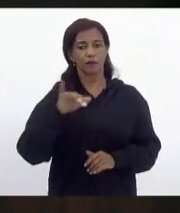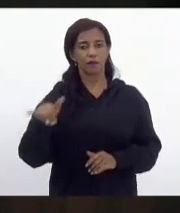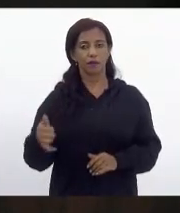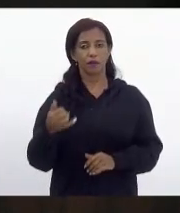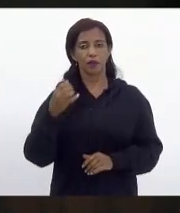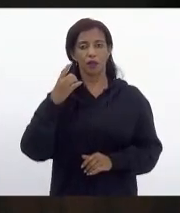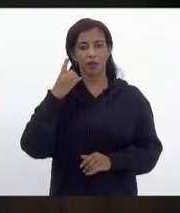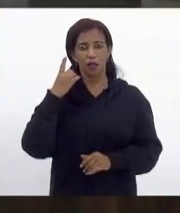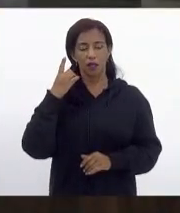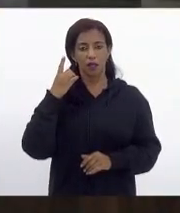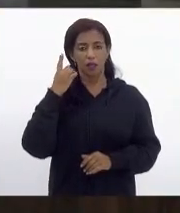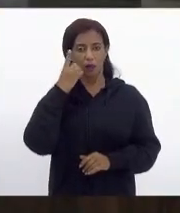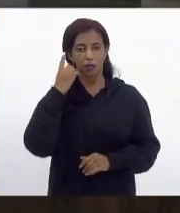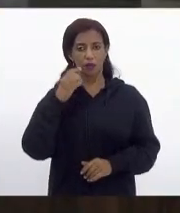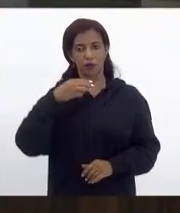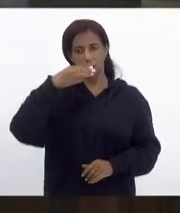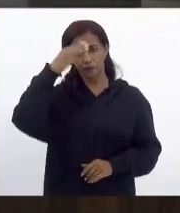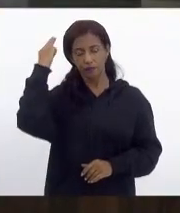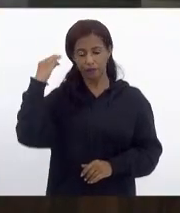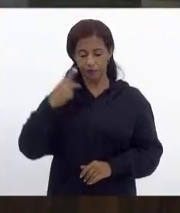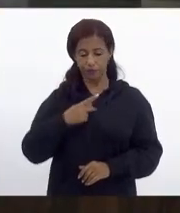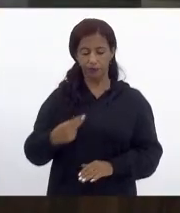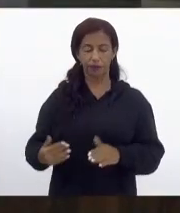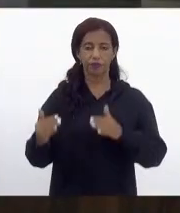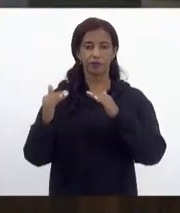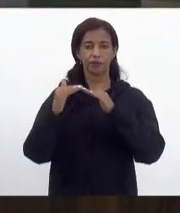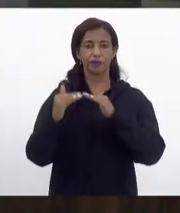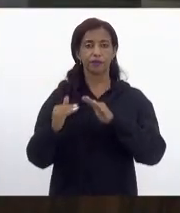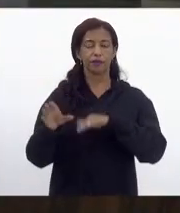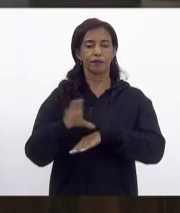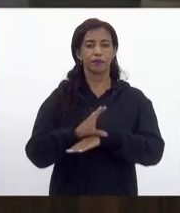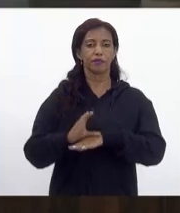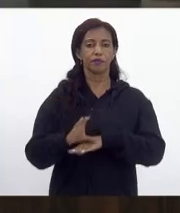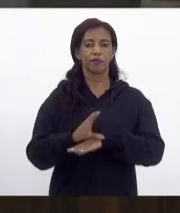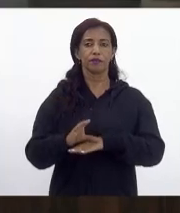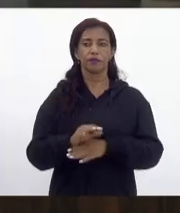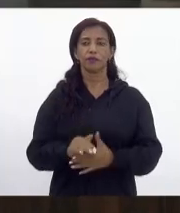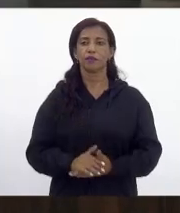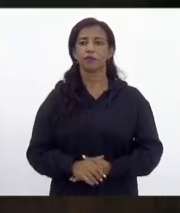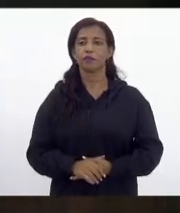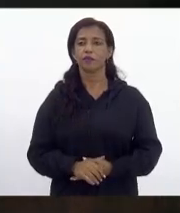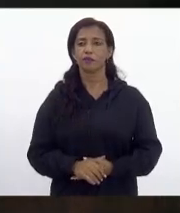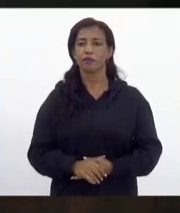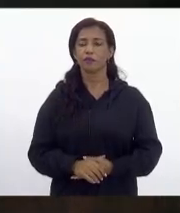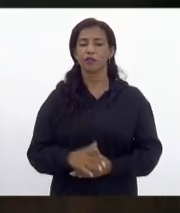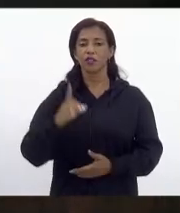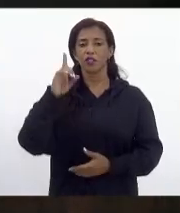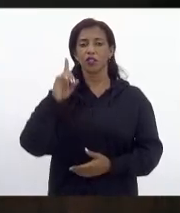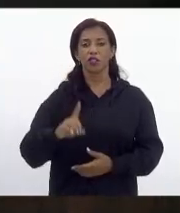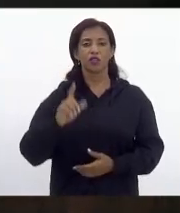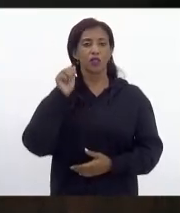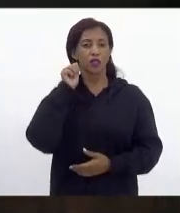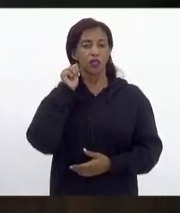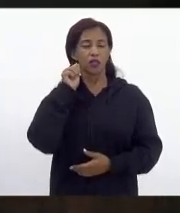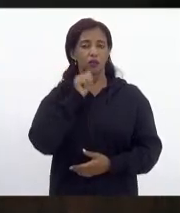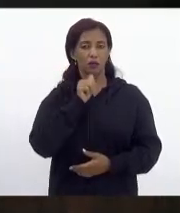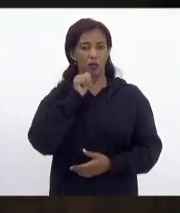deputado Márcio Pacheco. Senhor presidente, pareceria pela constitucionalidade. Pela defesa dos direitos